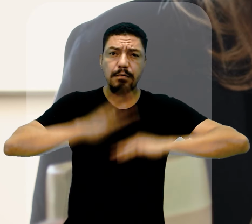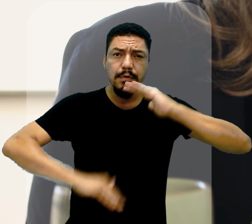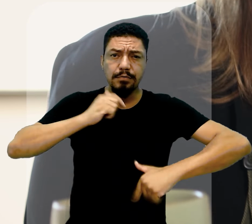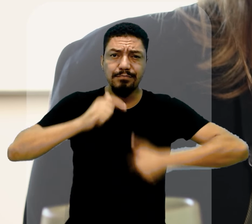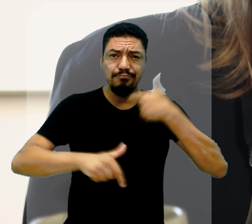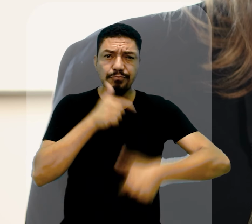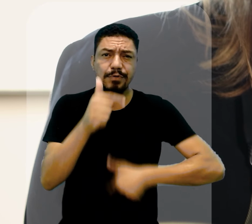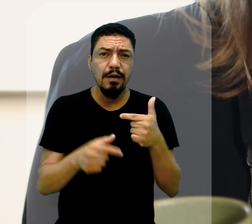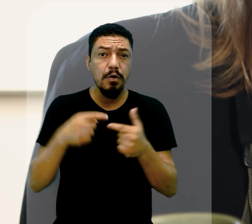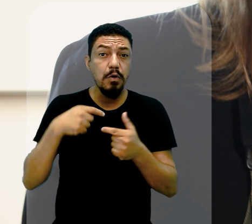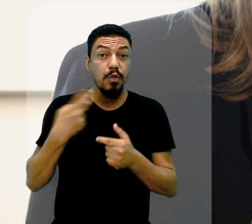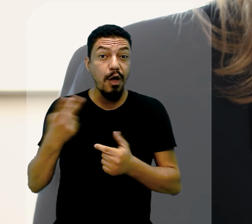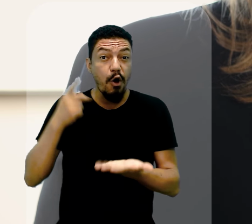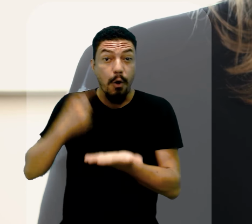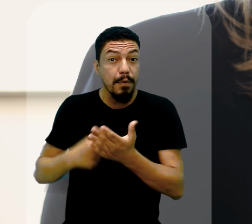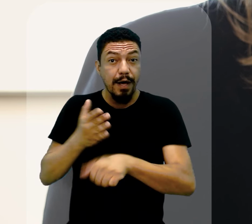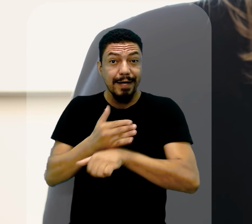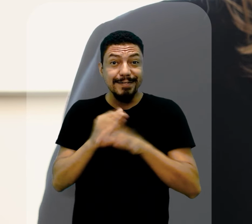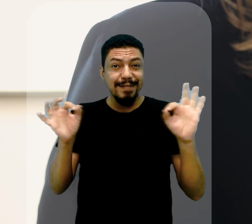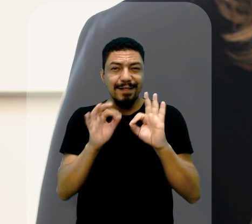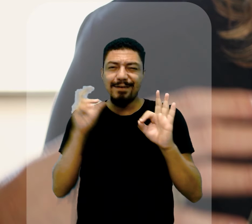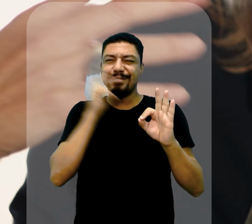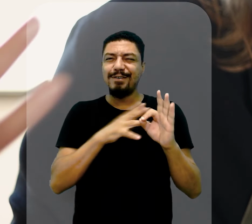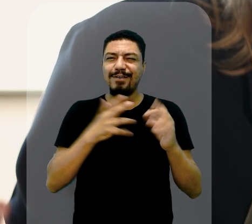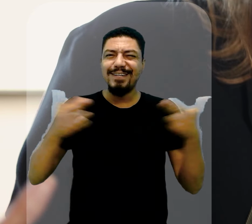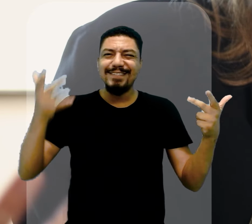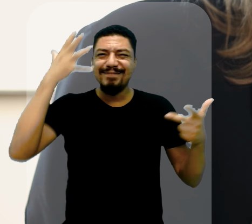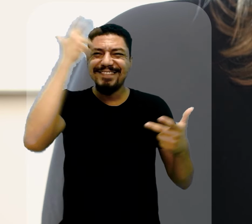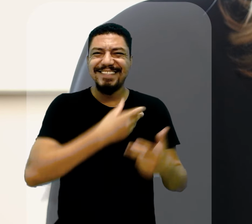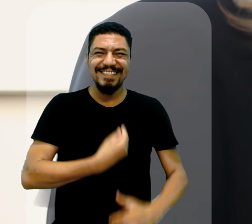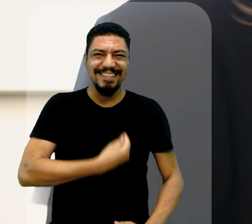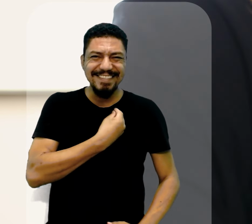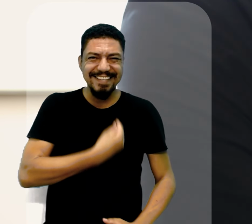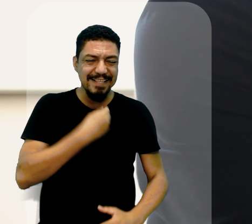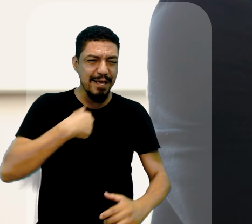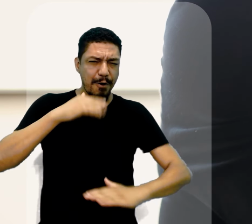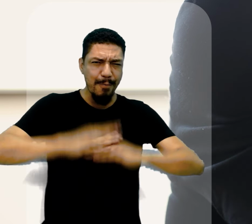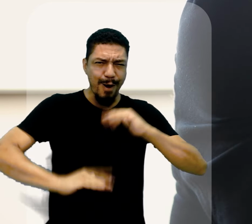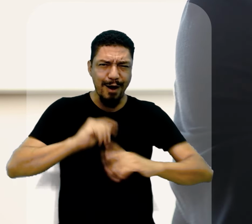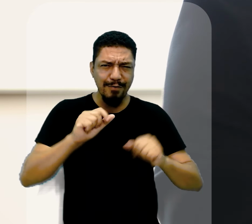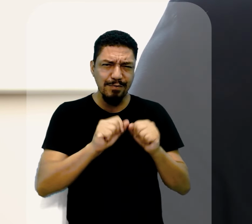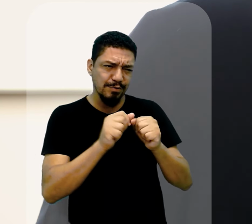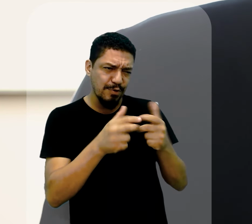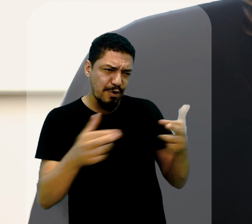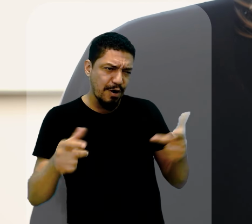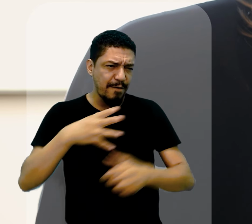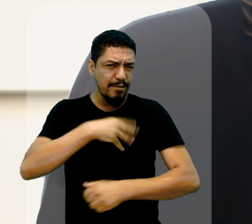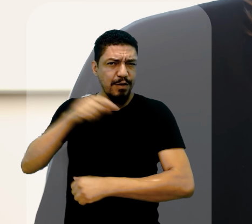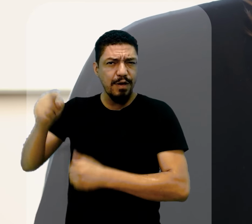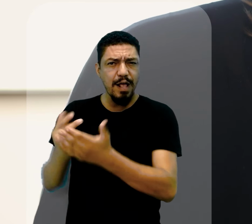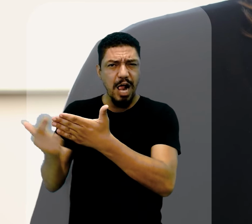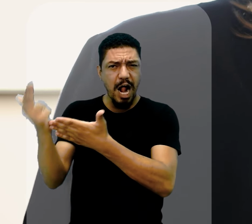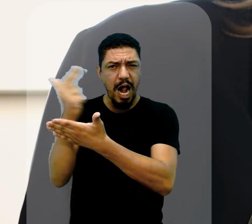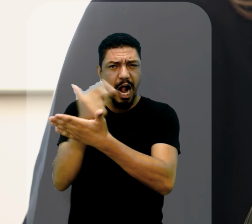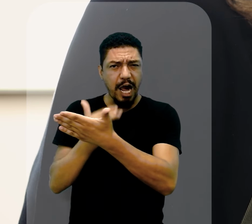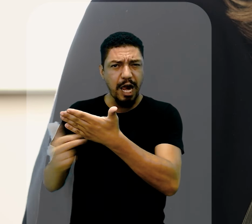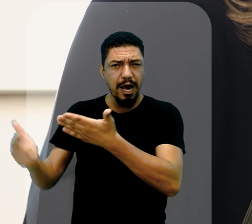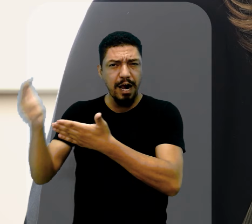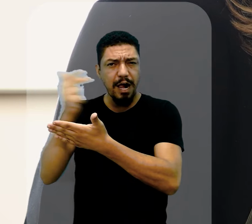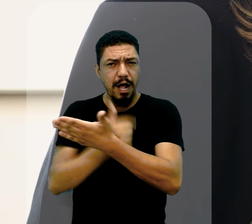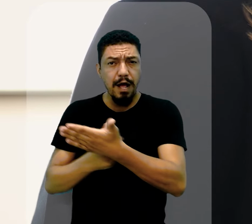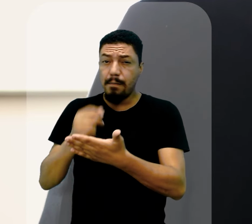não combinou. Foi aquelas coisas bonitas da vida que você está fazendo algo e aí seu filho está desenhando ali algo e podia